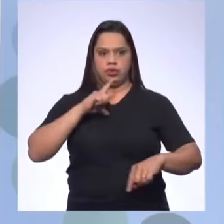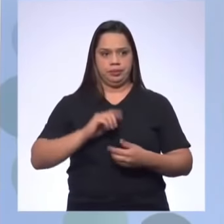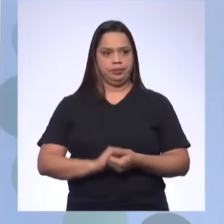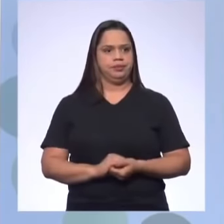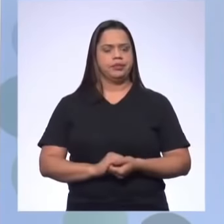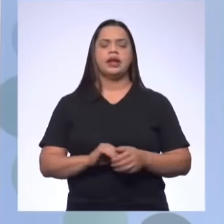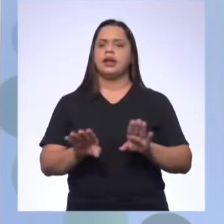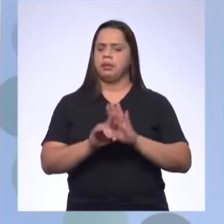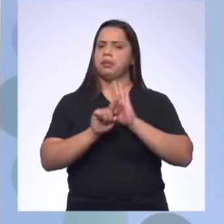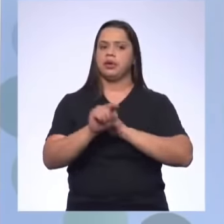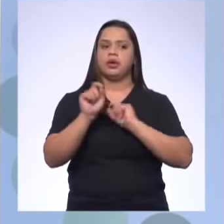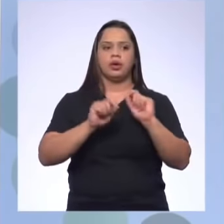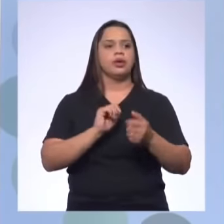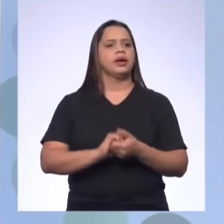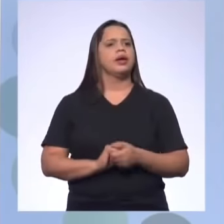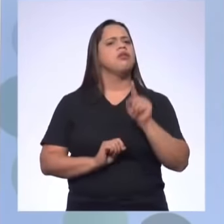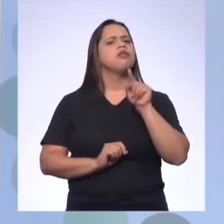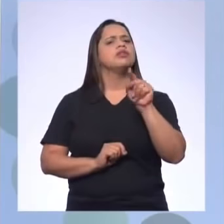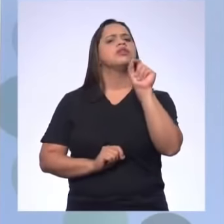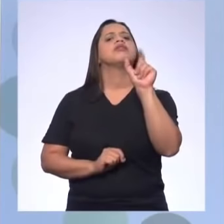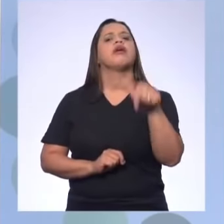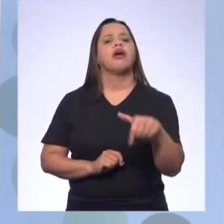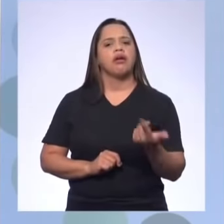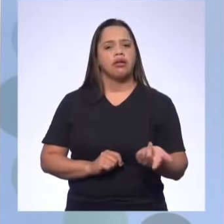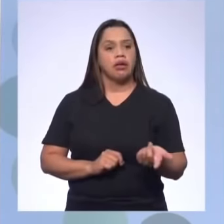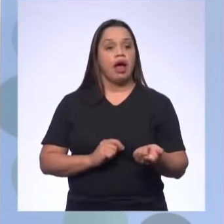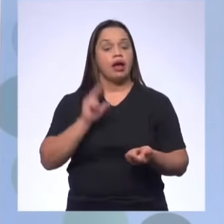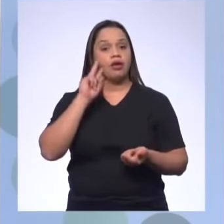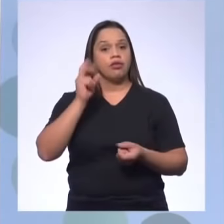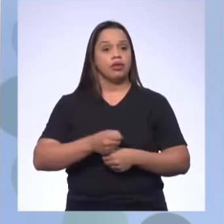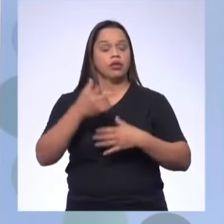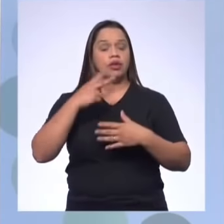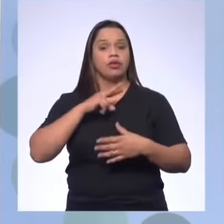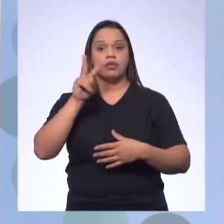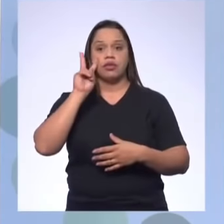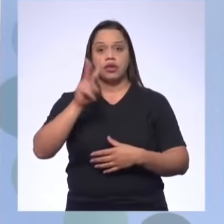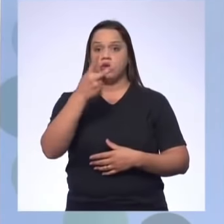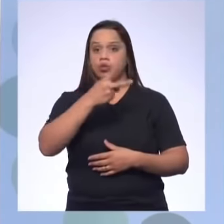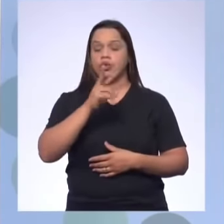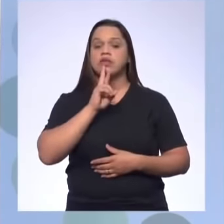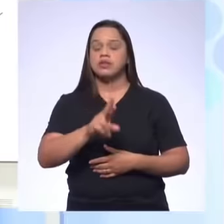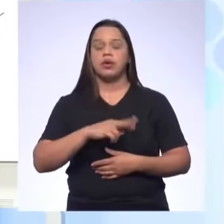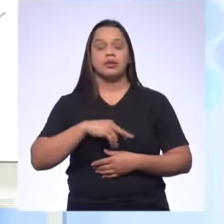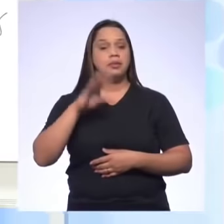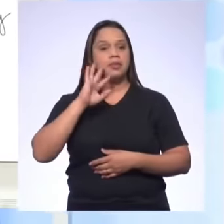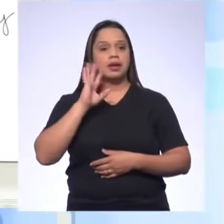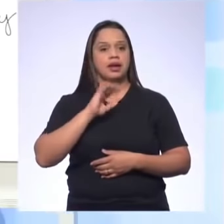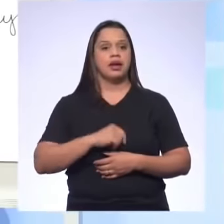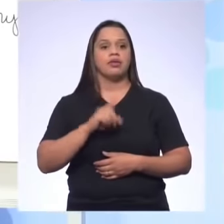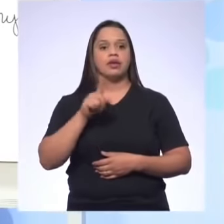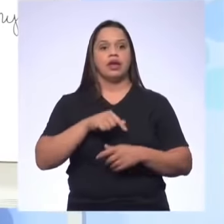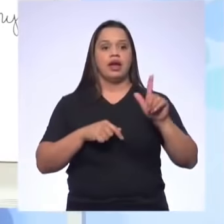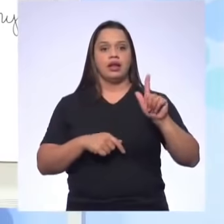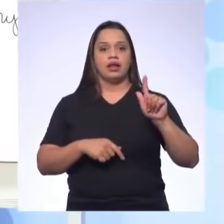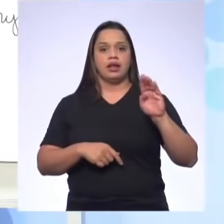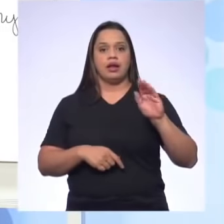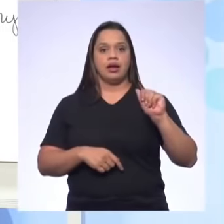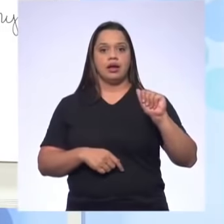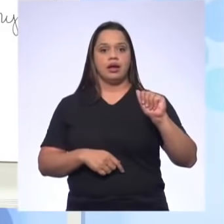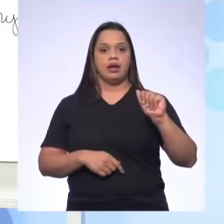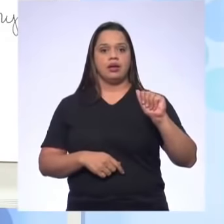perguntei também, who are you? Quem são vocês? Peguei lá no chat 2 respostas bem interessantes, que é da